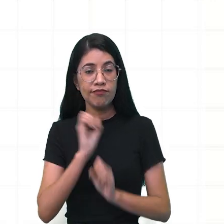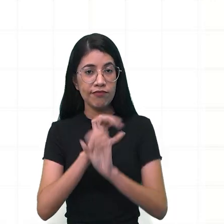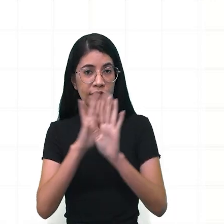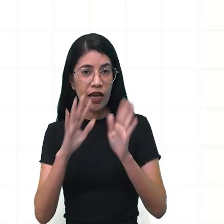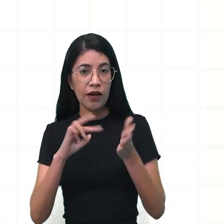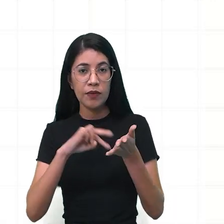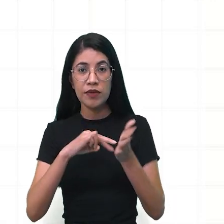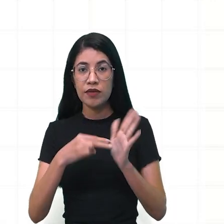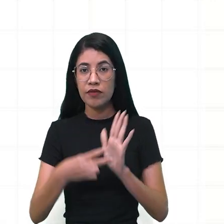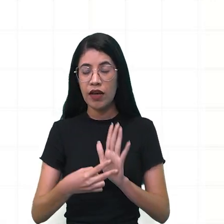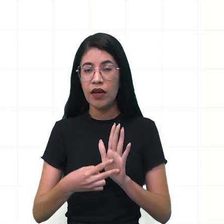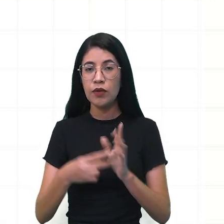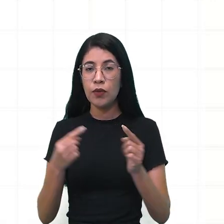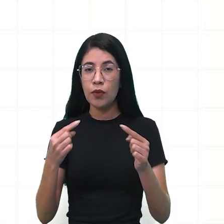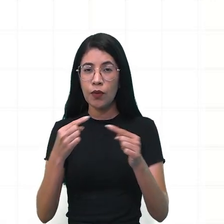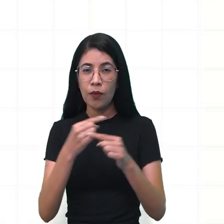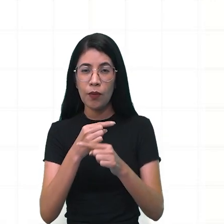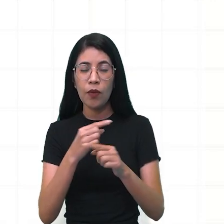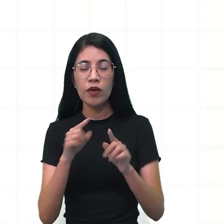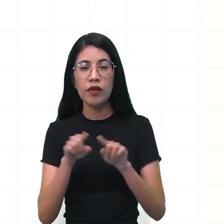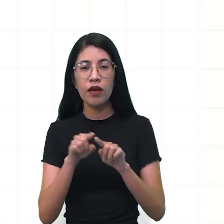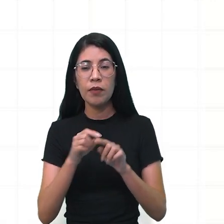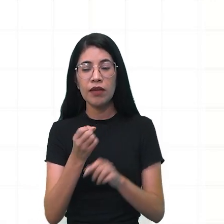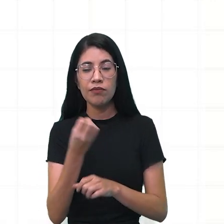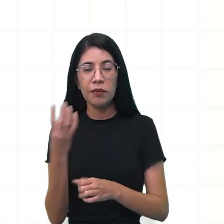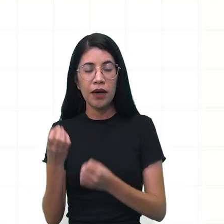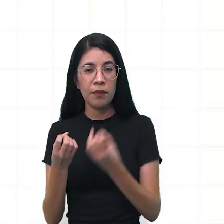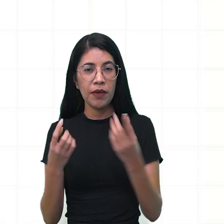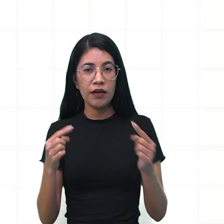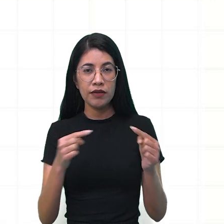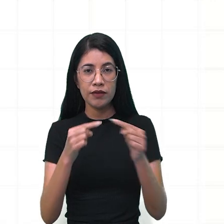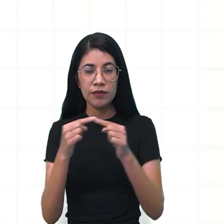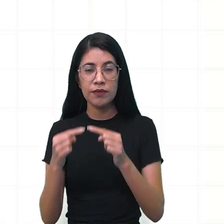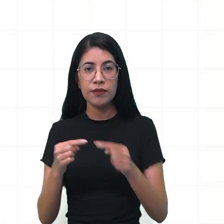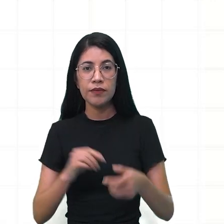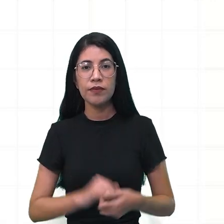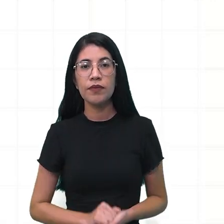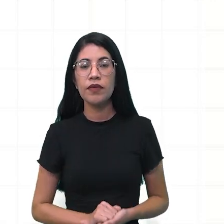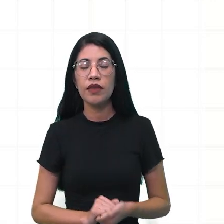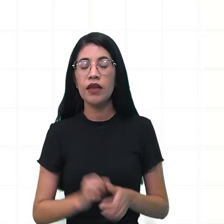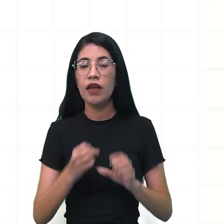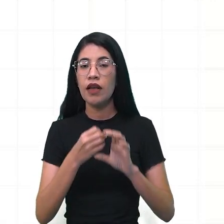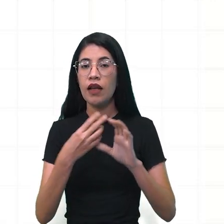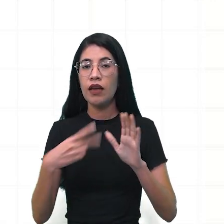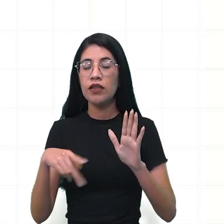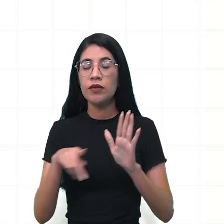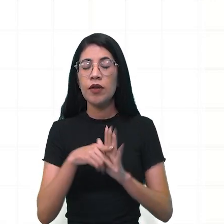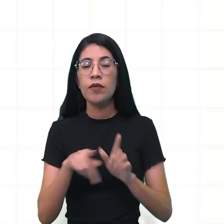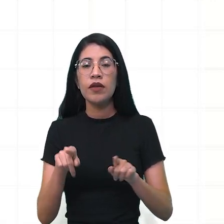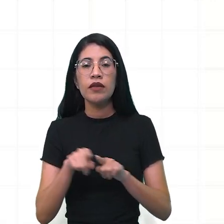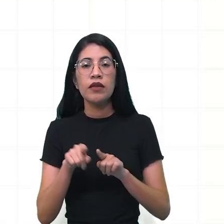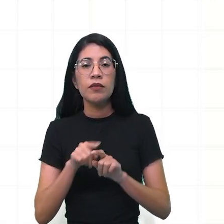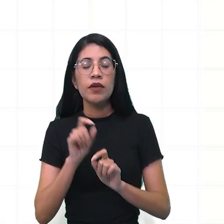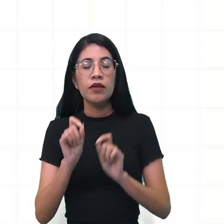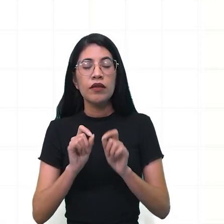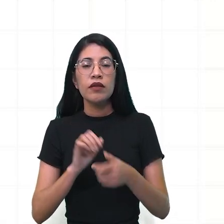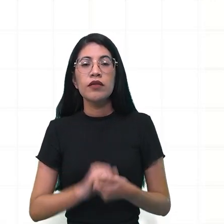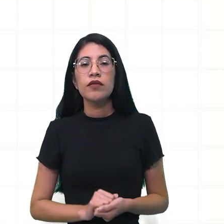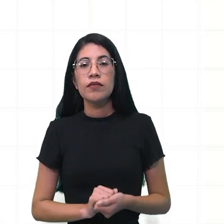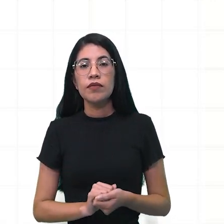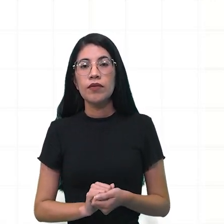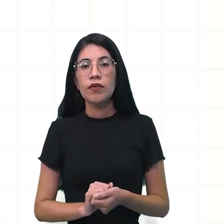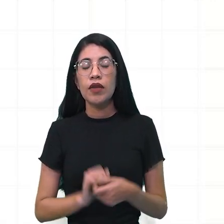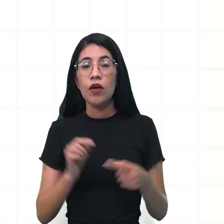esse significado de oposto e simétrico? Uma outra característica também é que o oposto de um